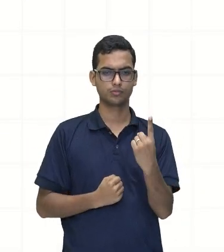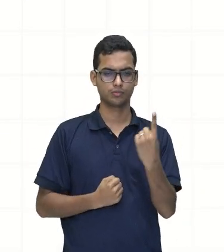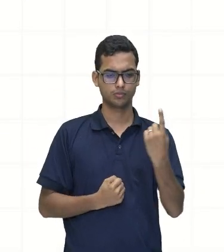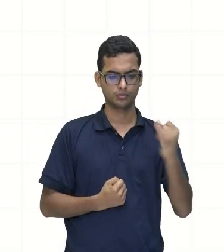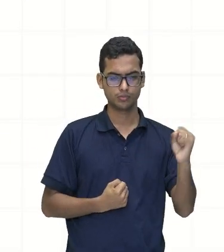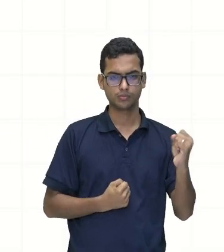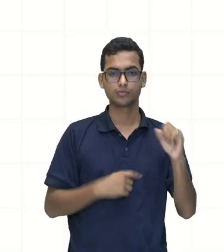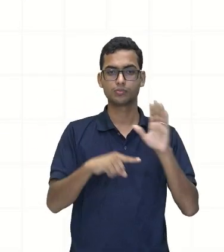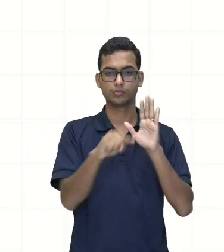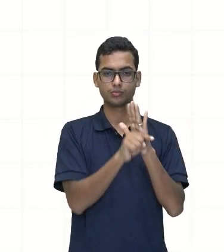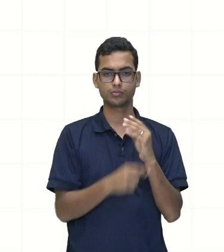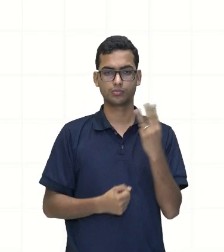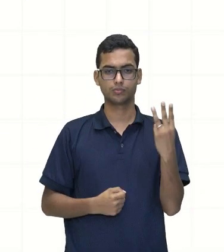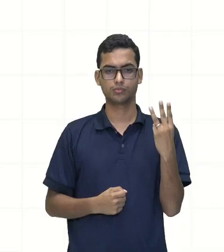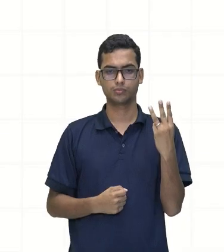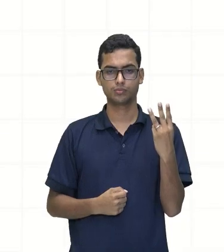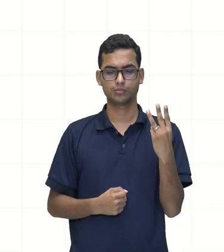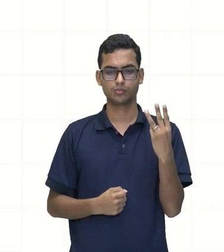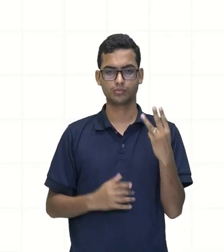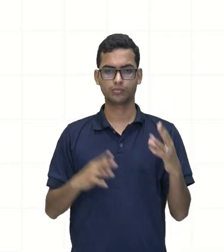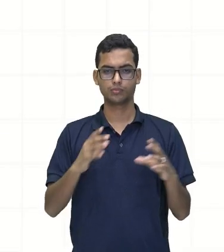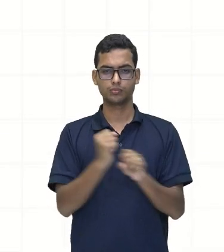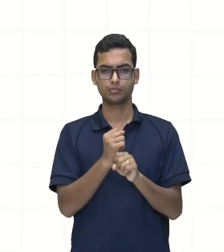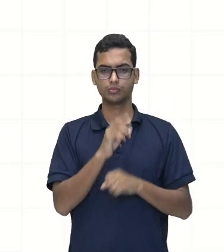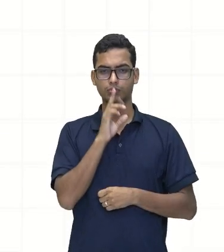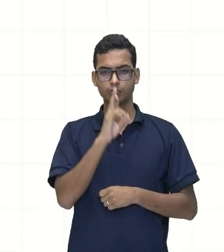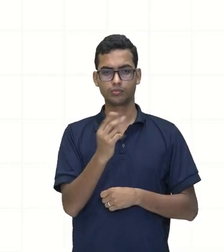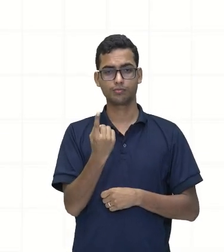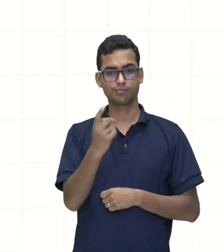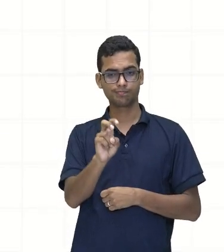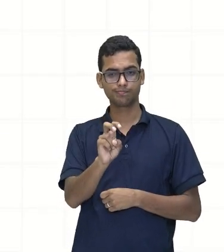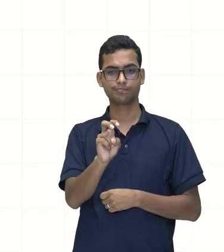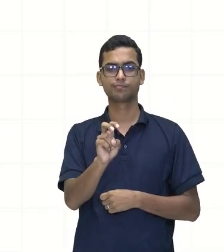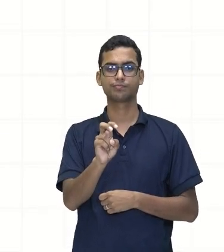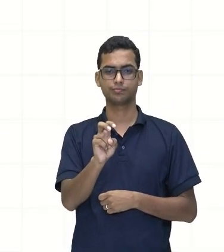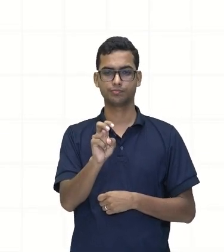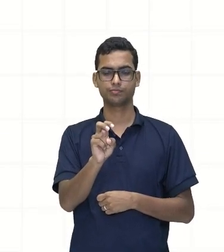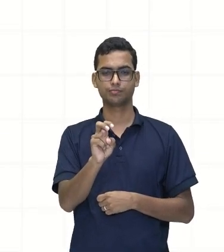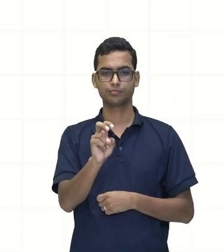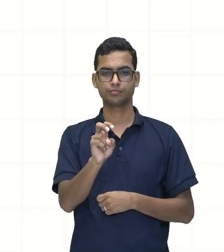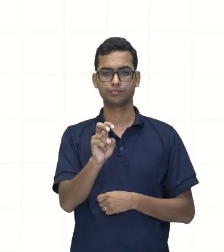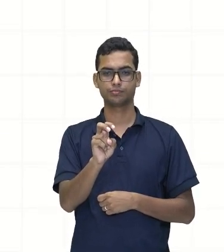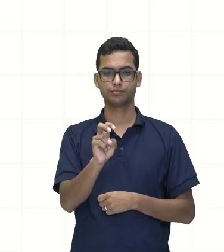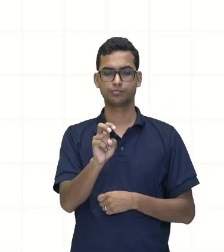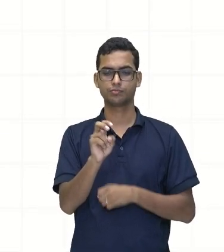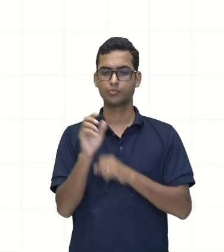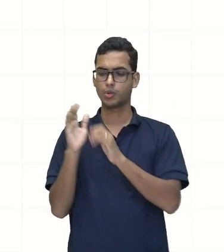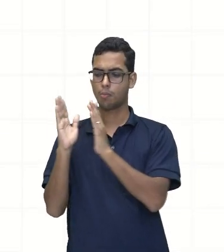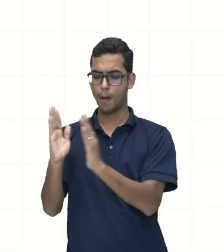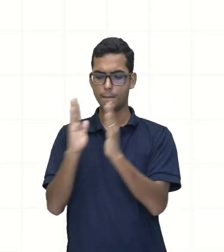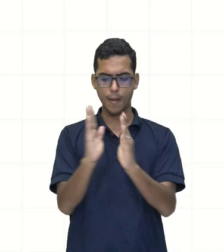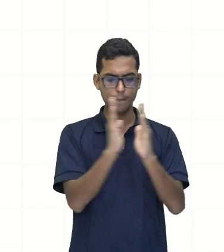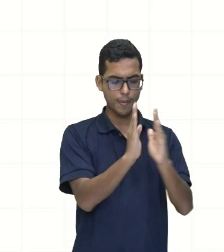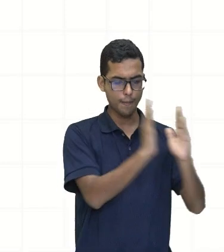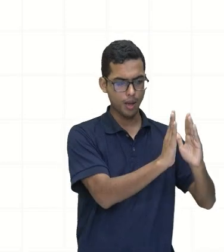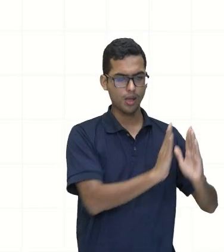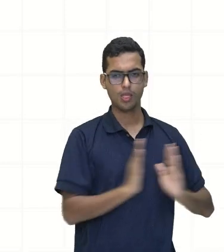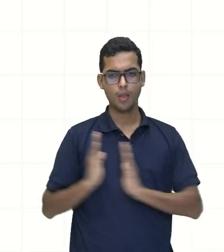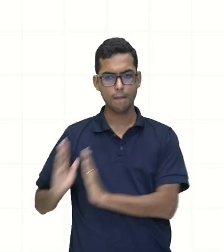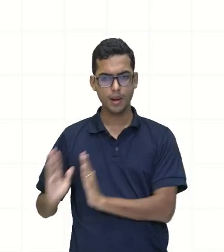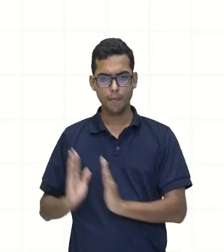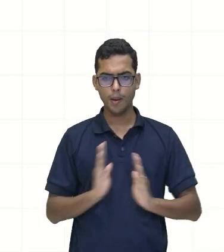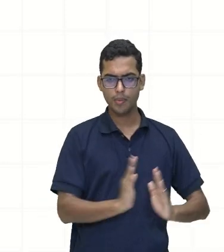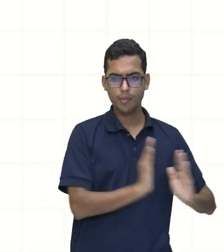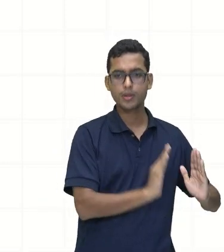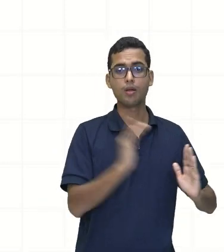18 menos 3, 15. É só ir fazendo passo a passo.